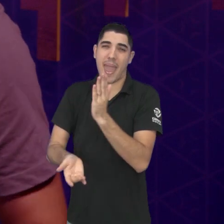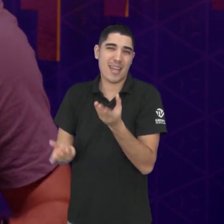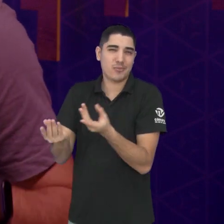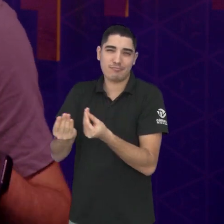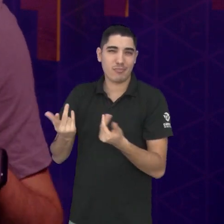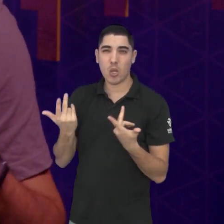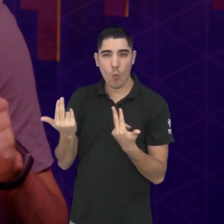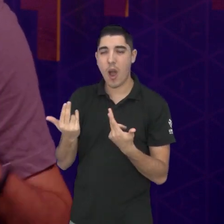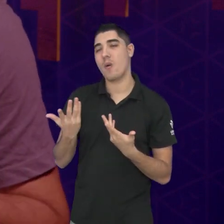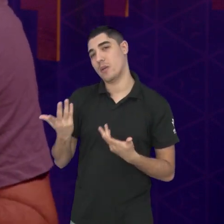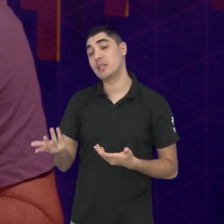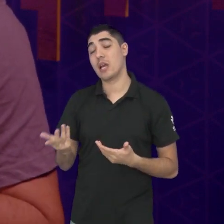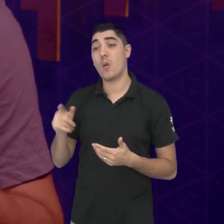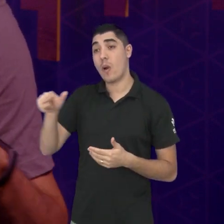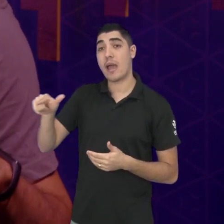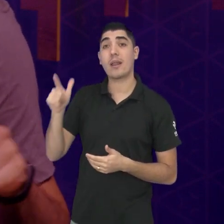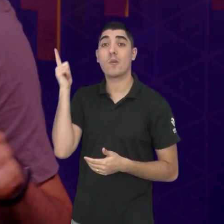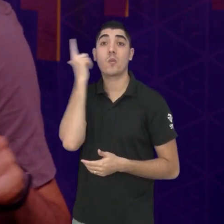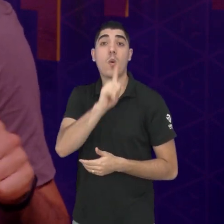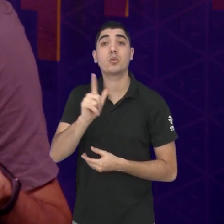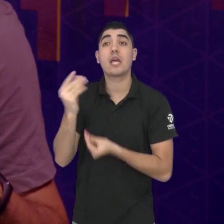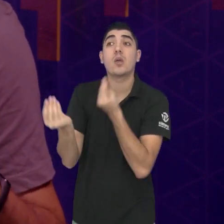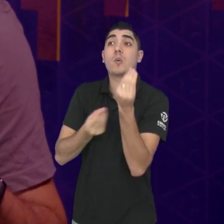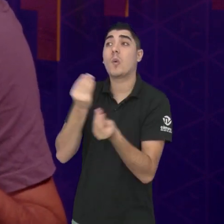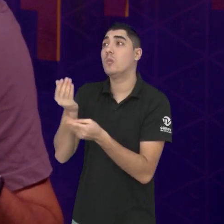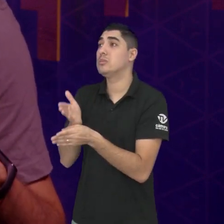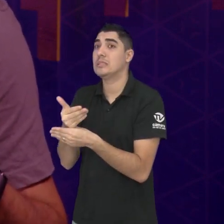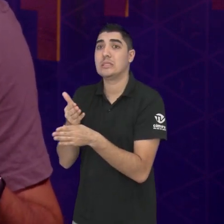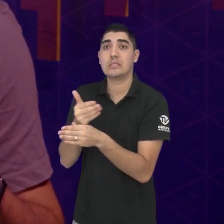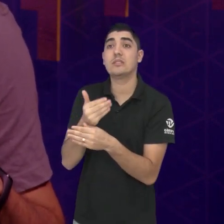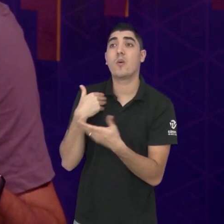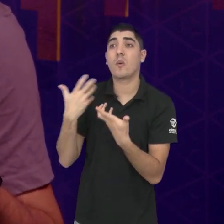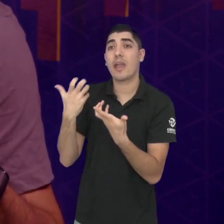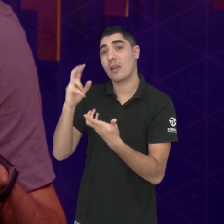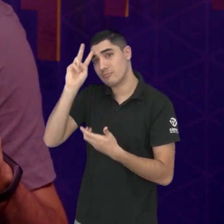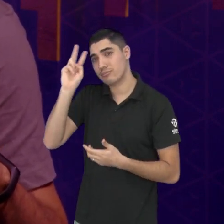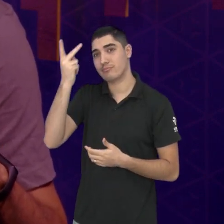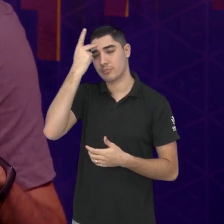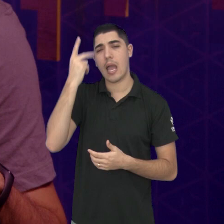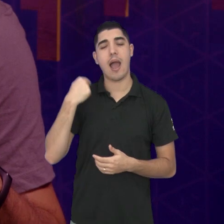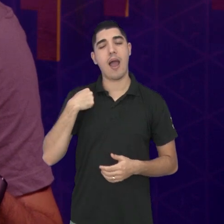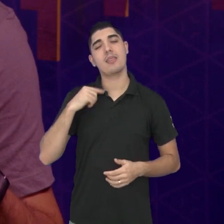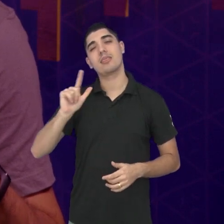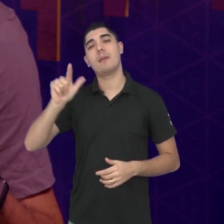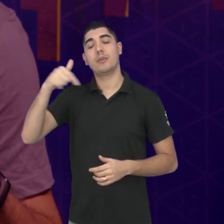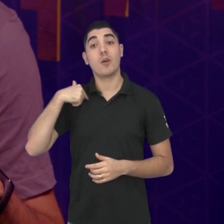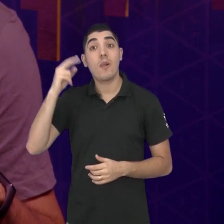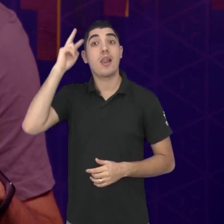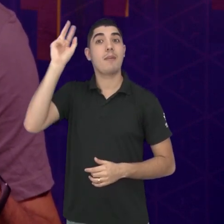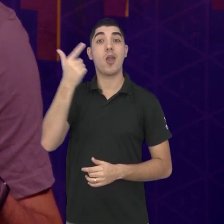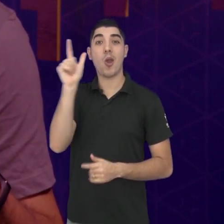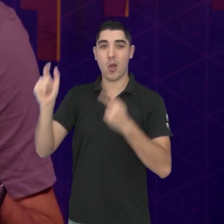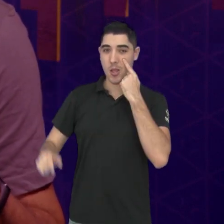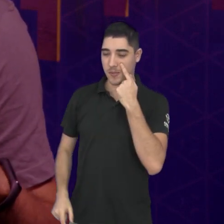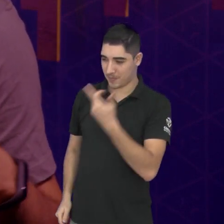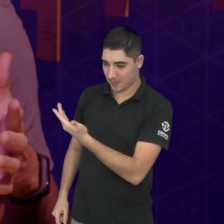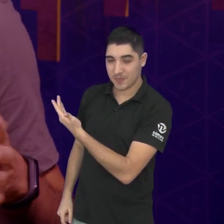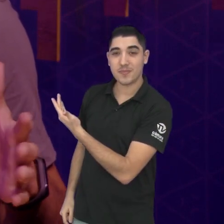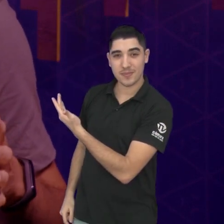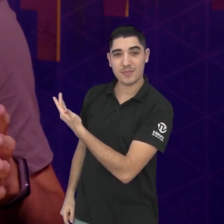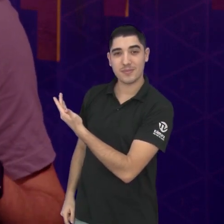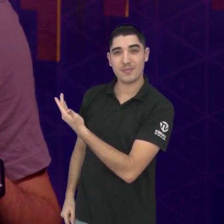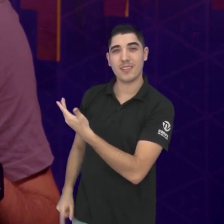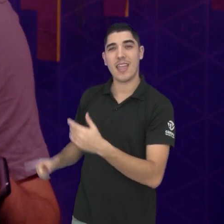situação. E aí, Vic, pesquisando sobre esse tema, eu lembrei da Cinderela. Porque